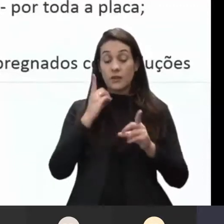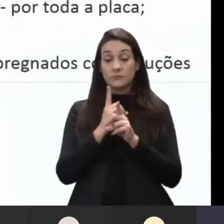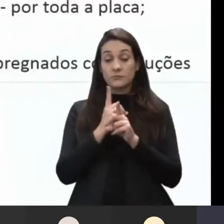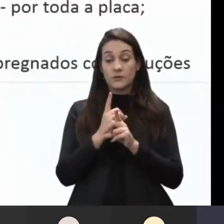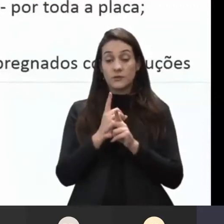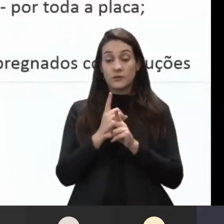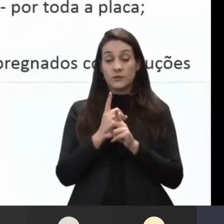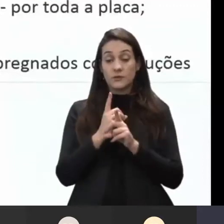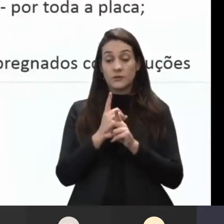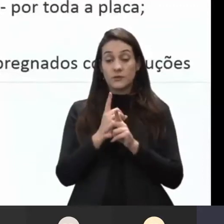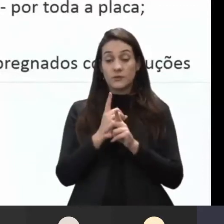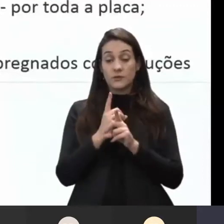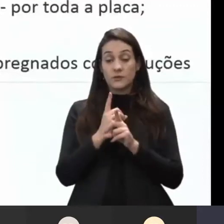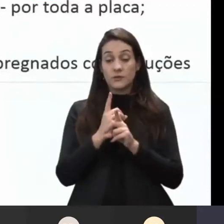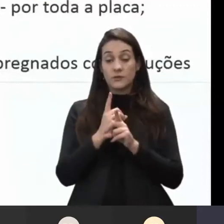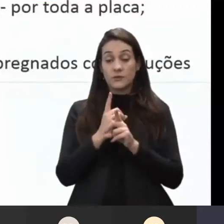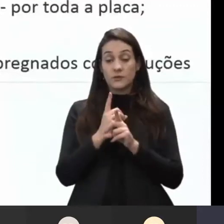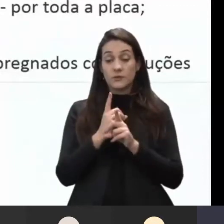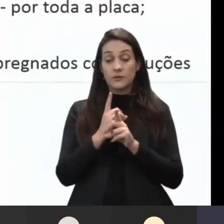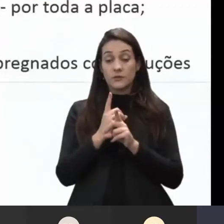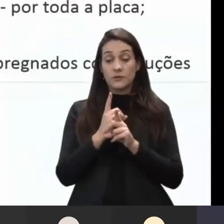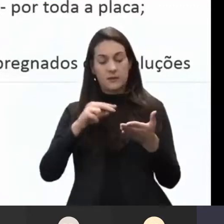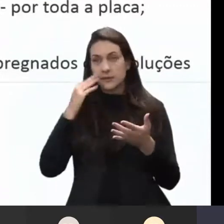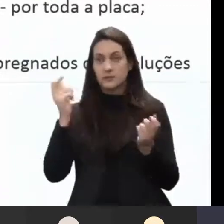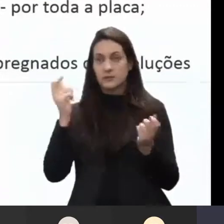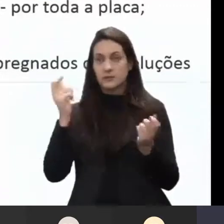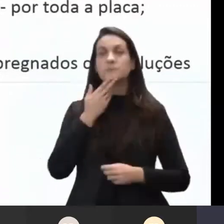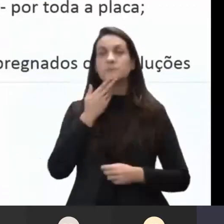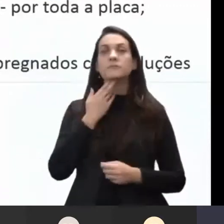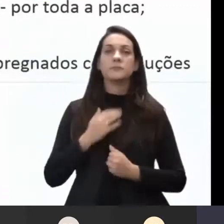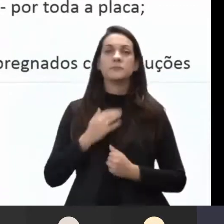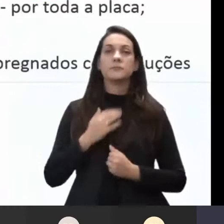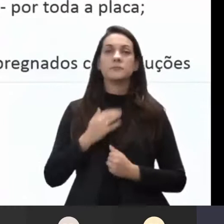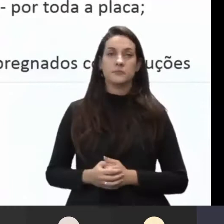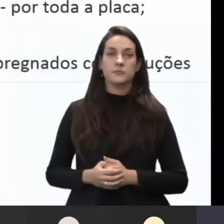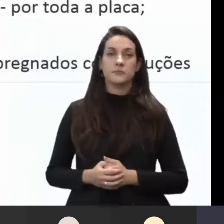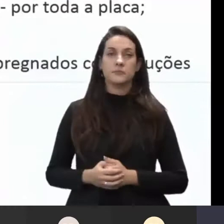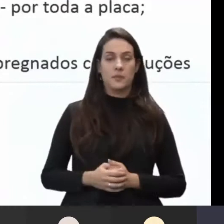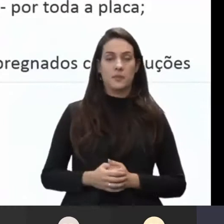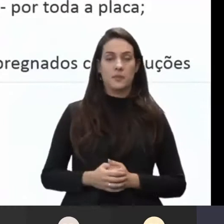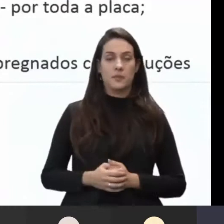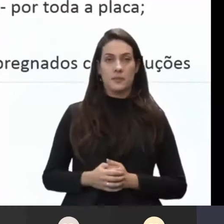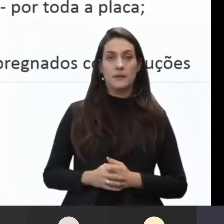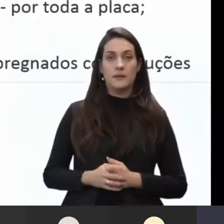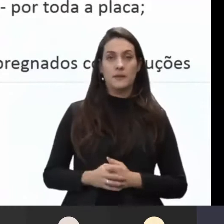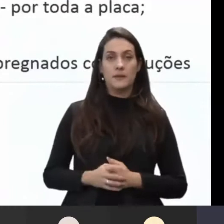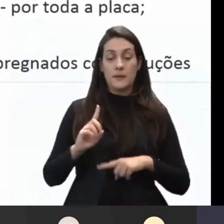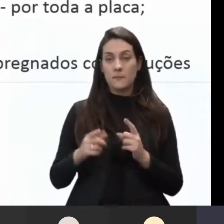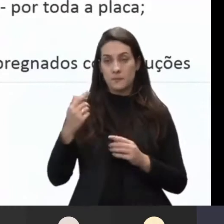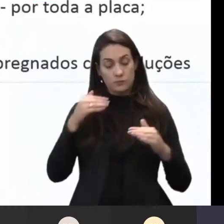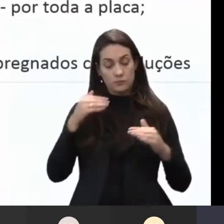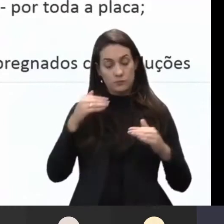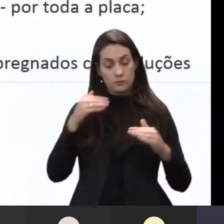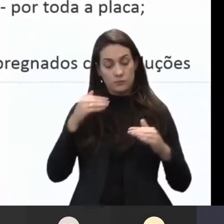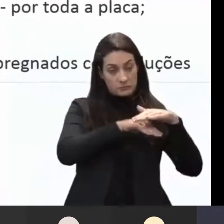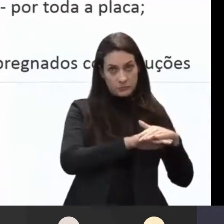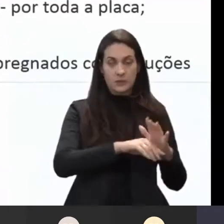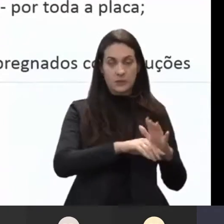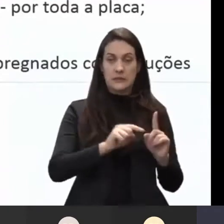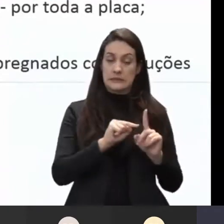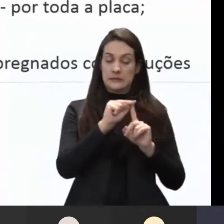resultados, você conseguir ali se localizar de qual é a solução. E aí, novamente, vai levar na estufa a